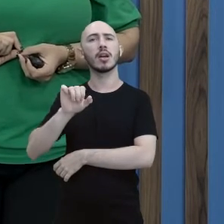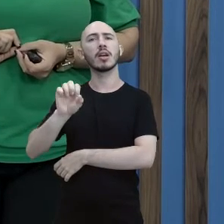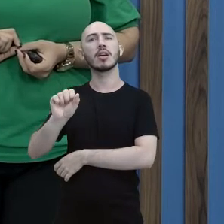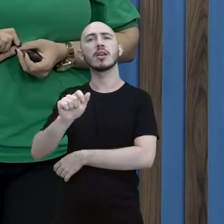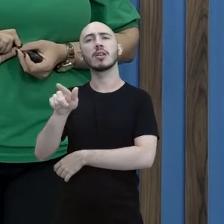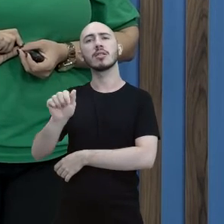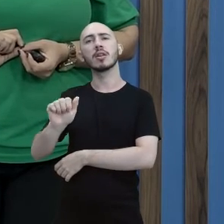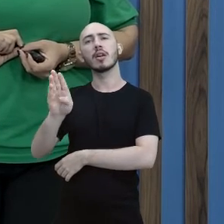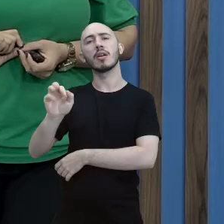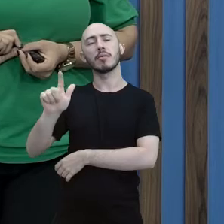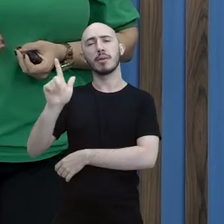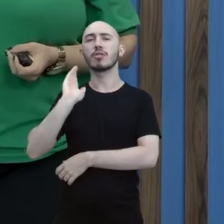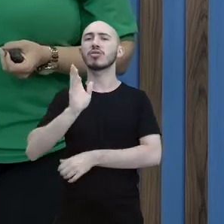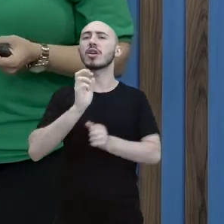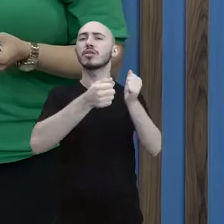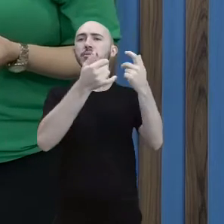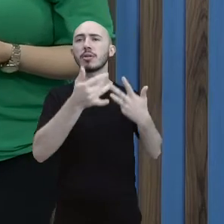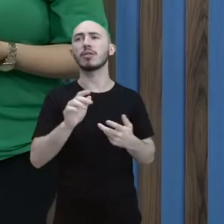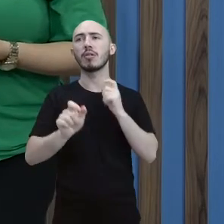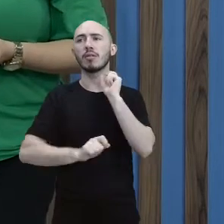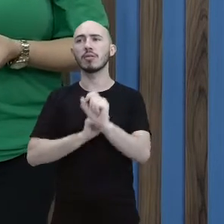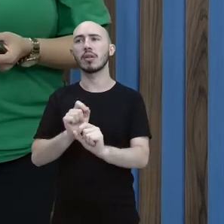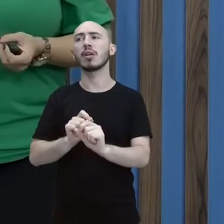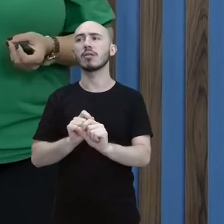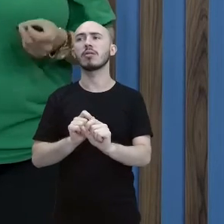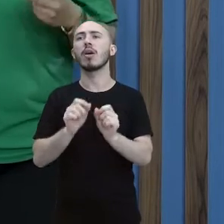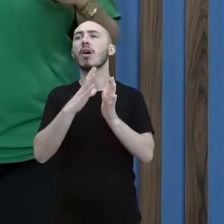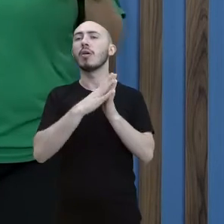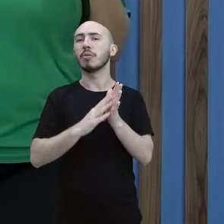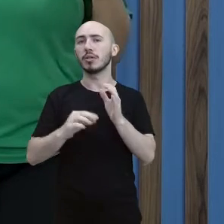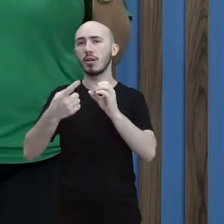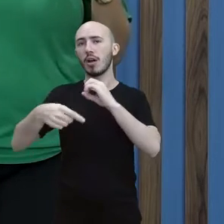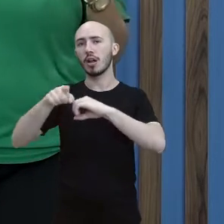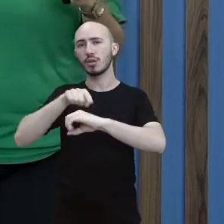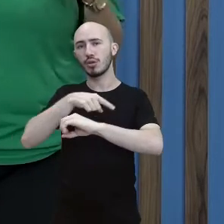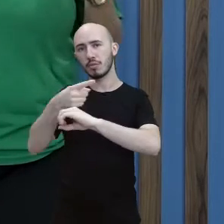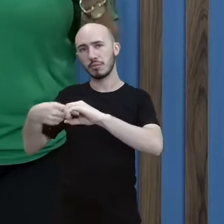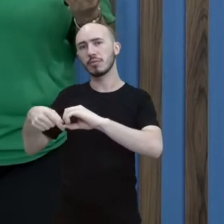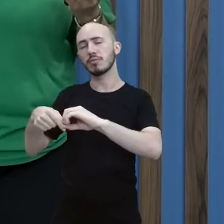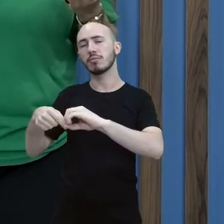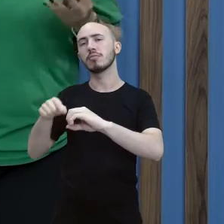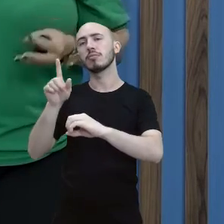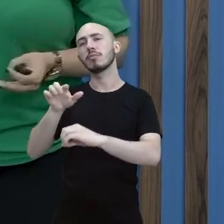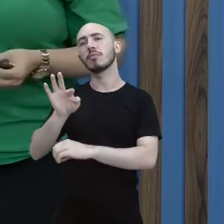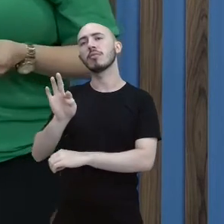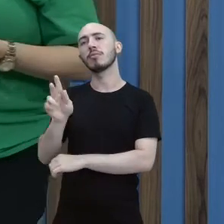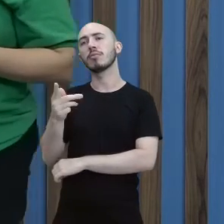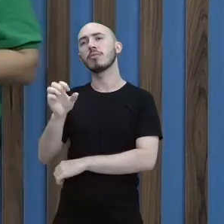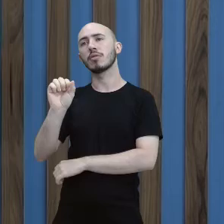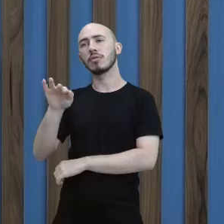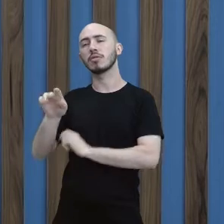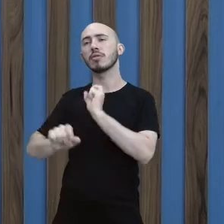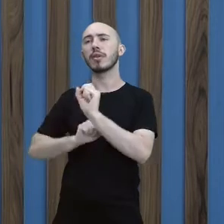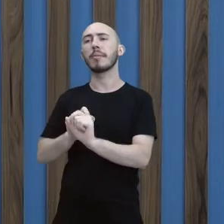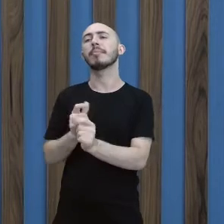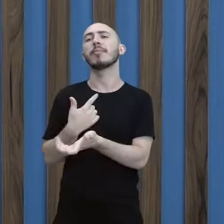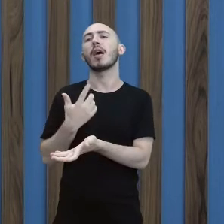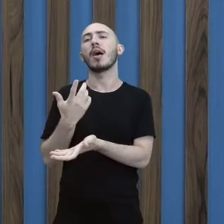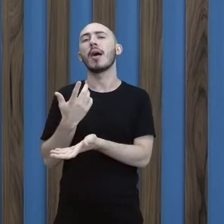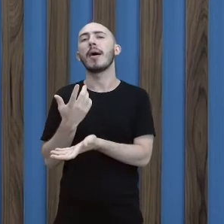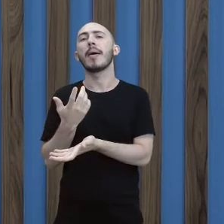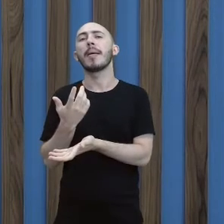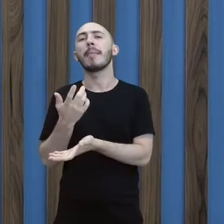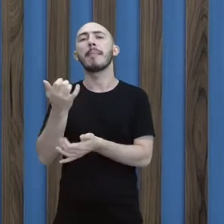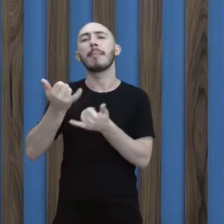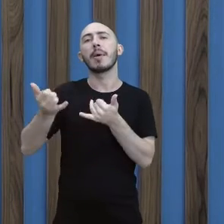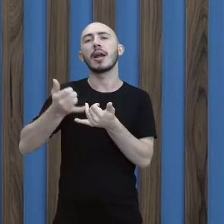aqui, numa das nossas aulas, que o modelo atômico de Thomson era aquele modelo do pudim, né? Então, a gente pode imaginar que